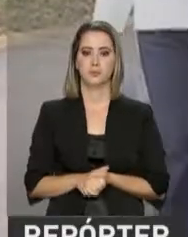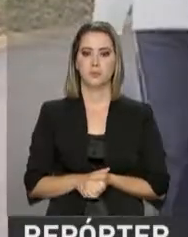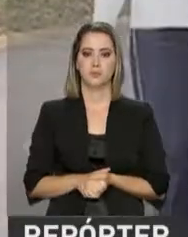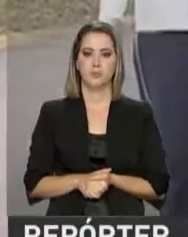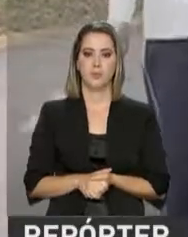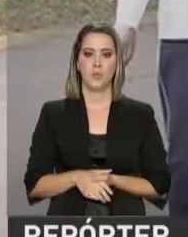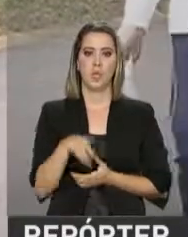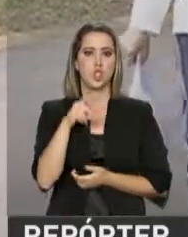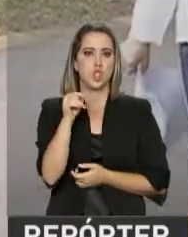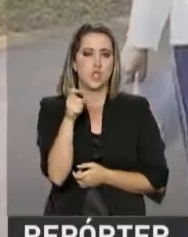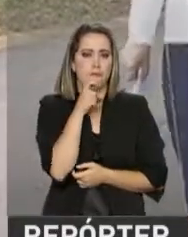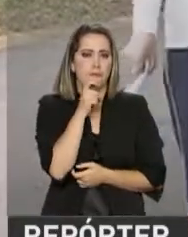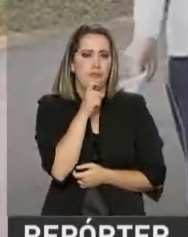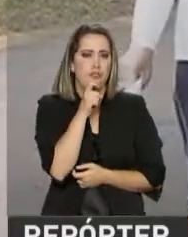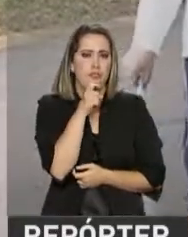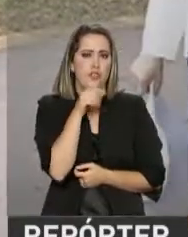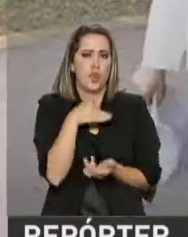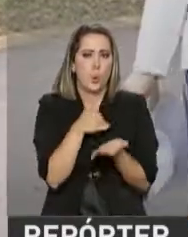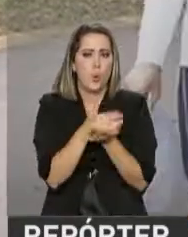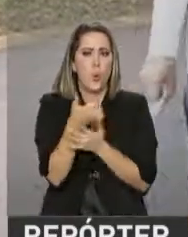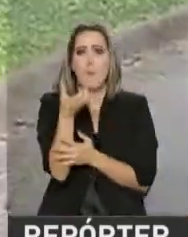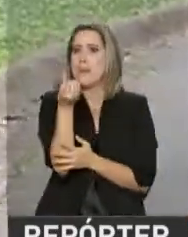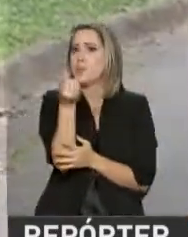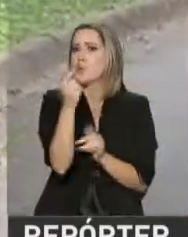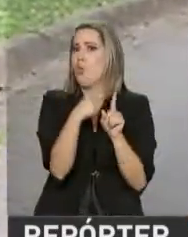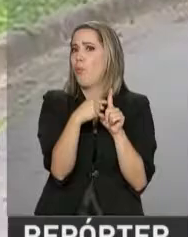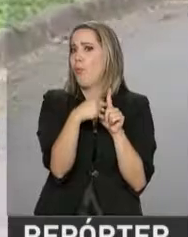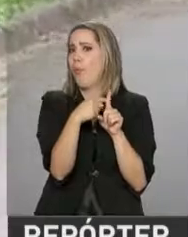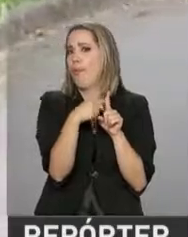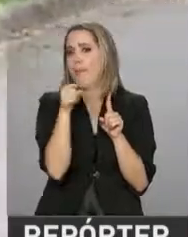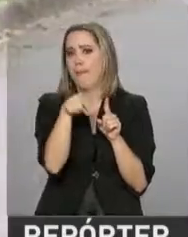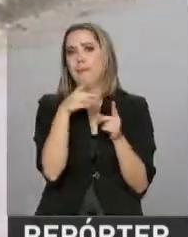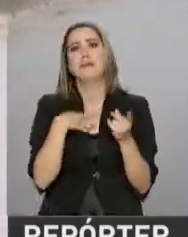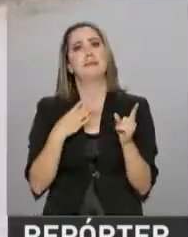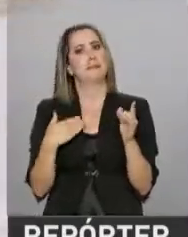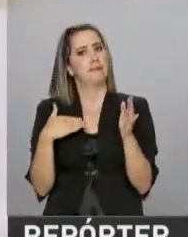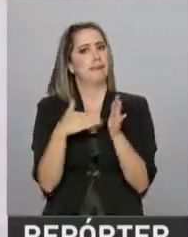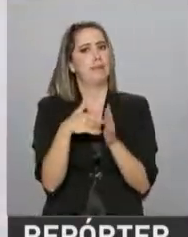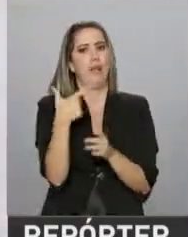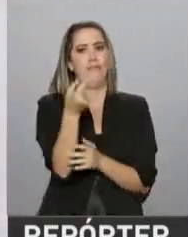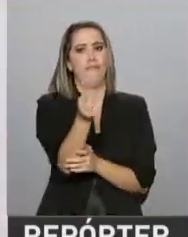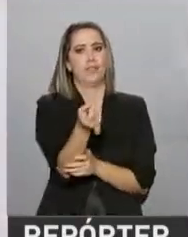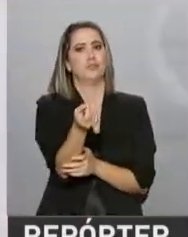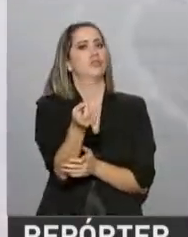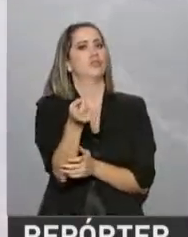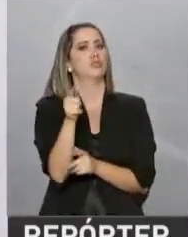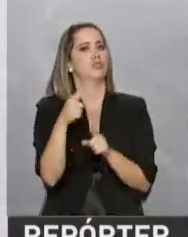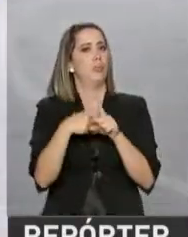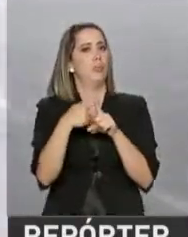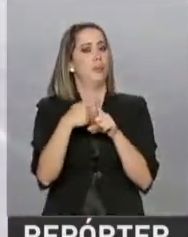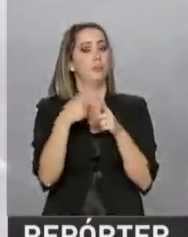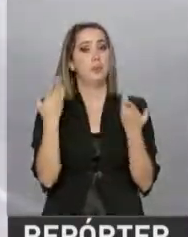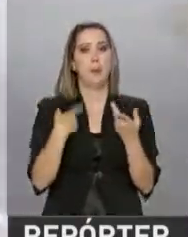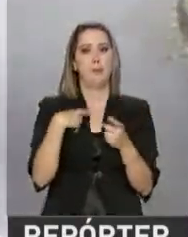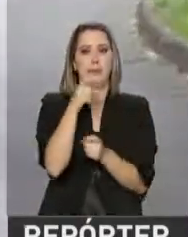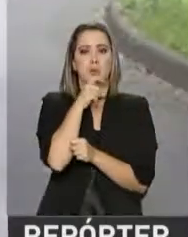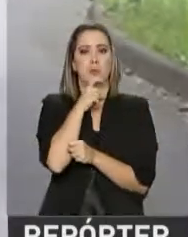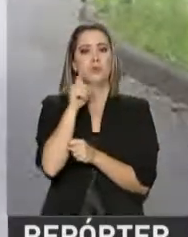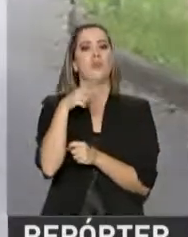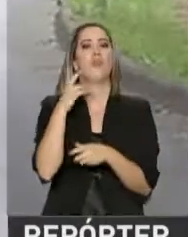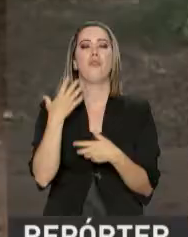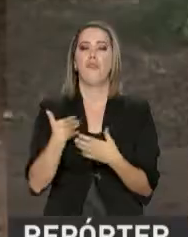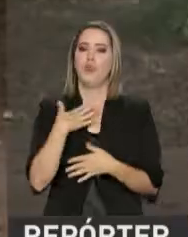Dia frio em São Paulo. Começou com 16 graus e a previsão é não passar dos 20. Mas a temperatura baixa não assusta quem adora